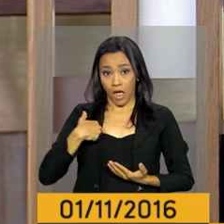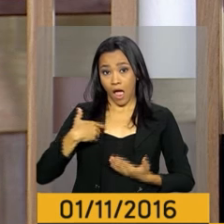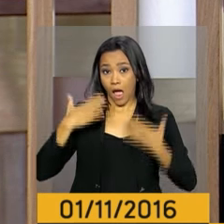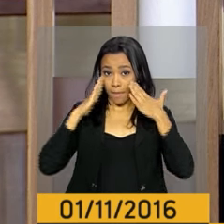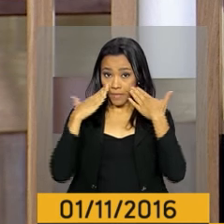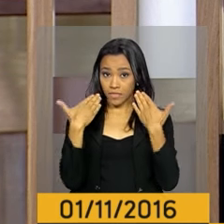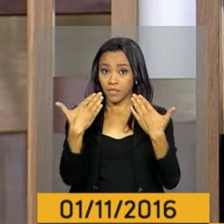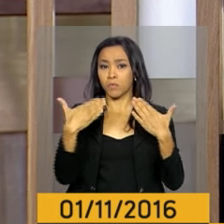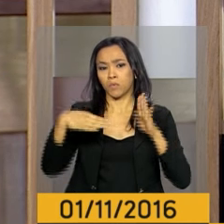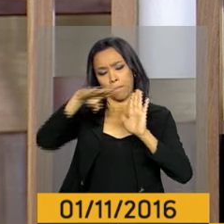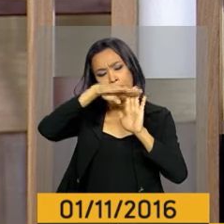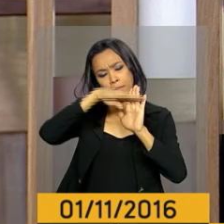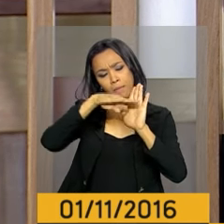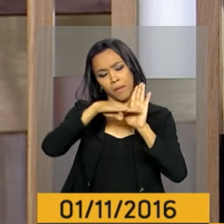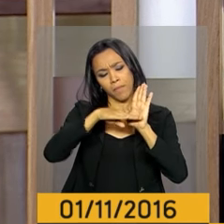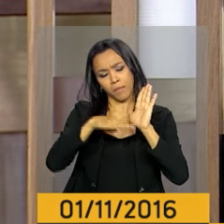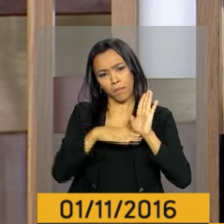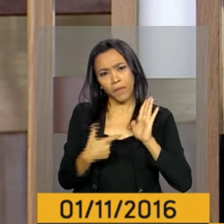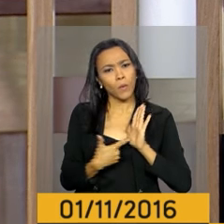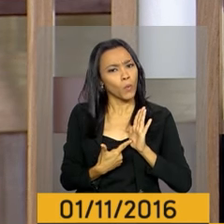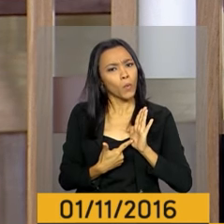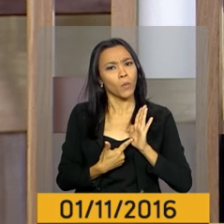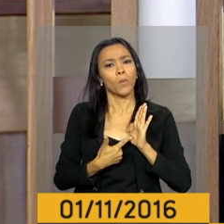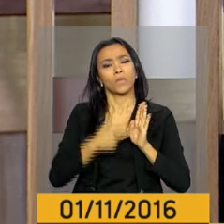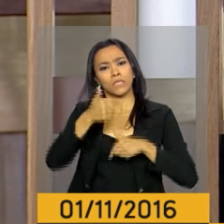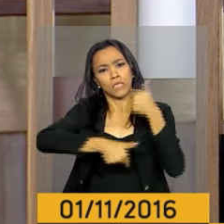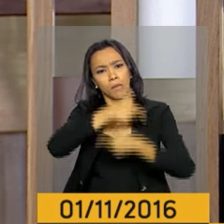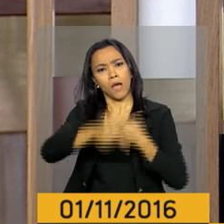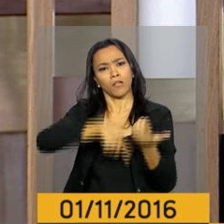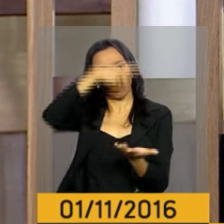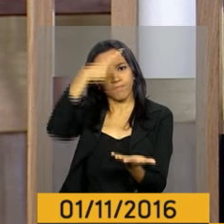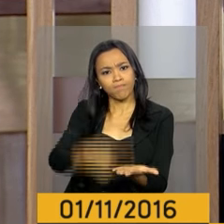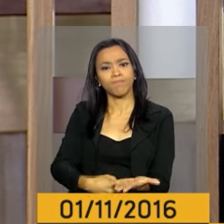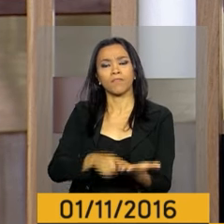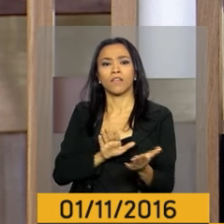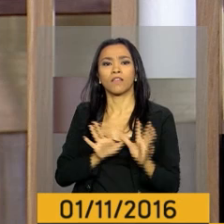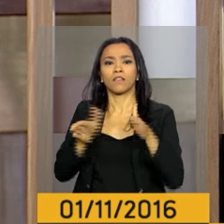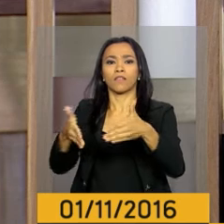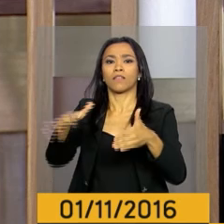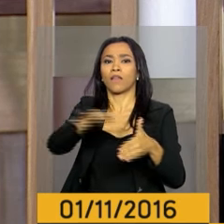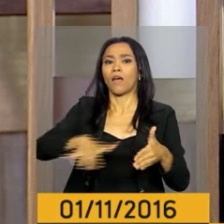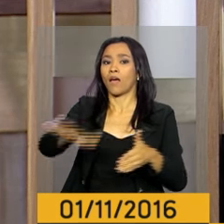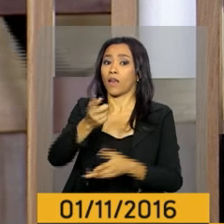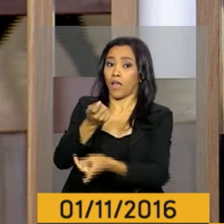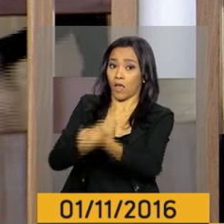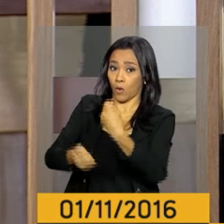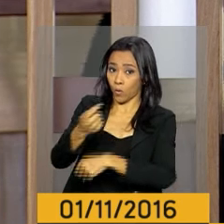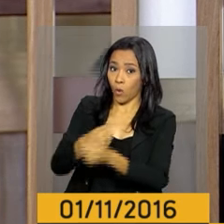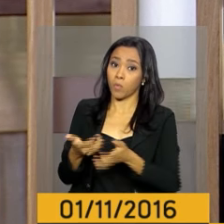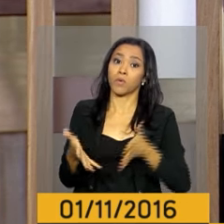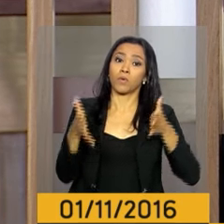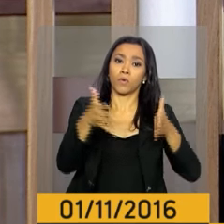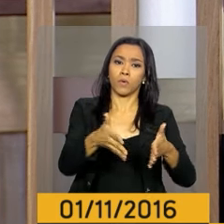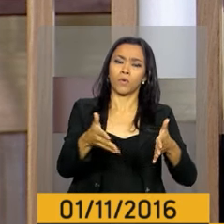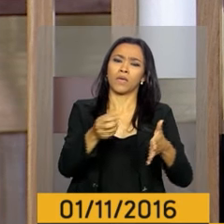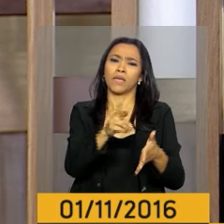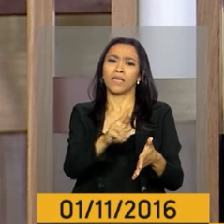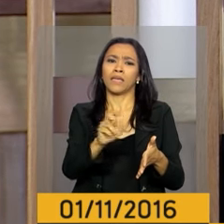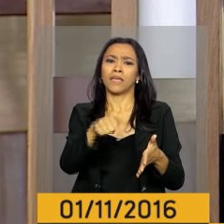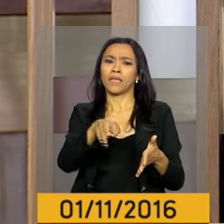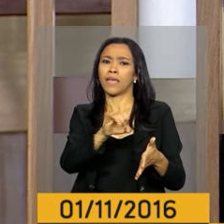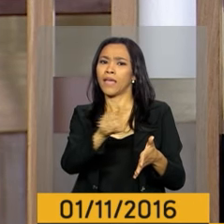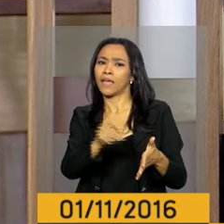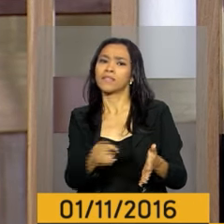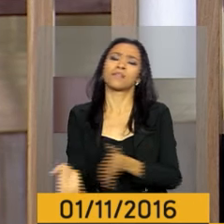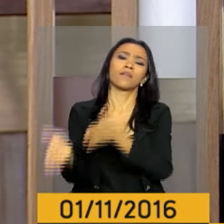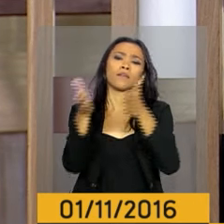roteiro com atividades concretas na área de crescimento econômico, geração de riquezas,